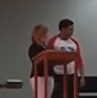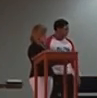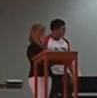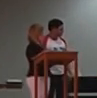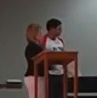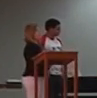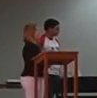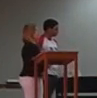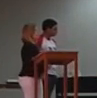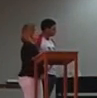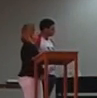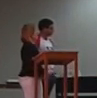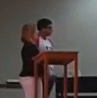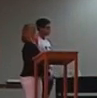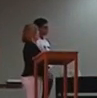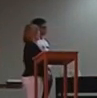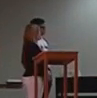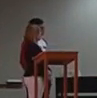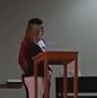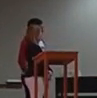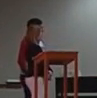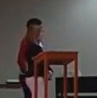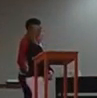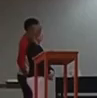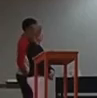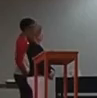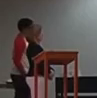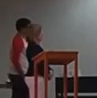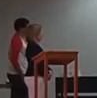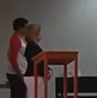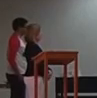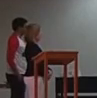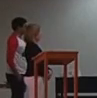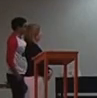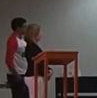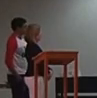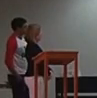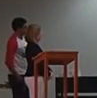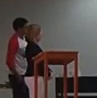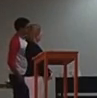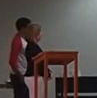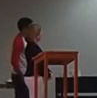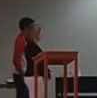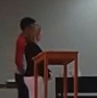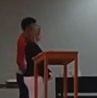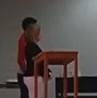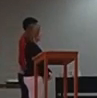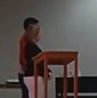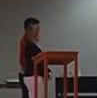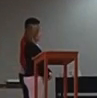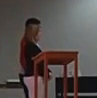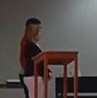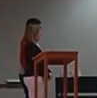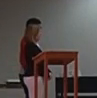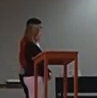Eu farei com muito prazer, meu caro amigo, colega, professor Marcos Maciel.